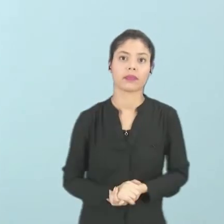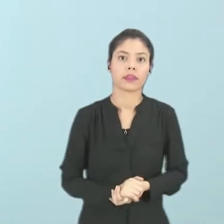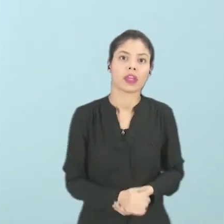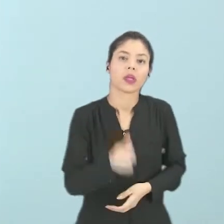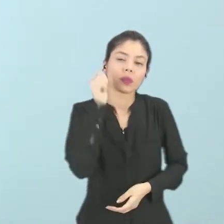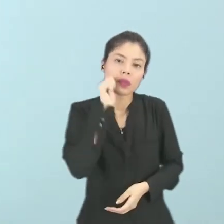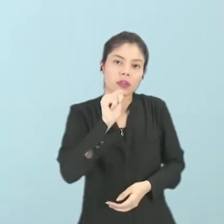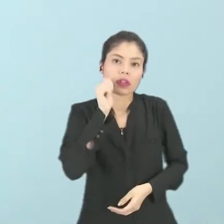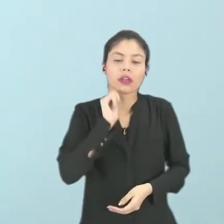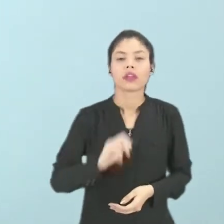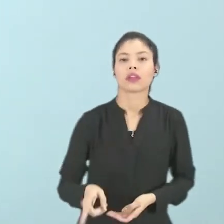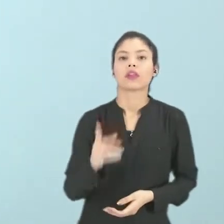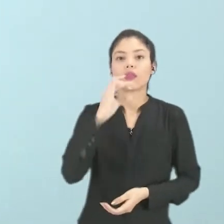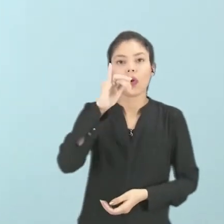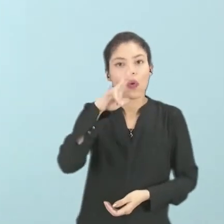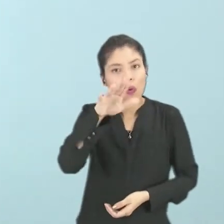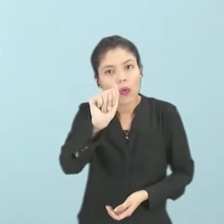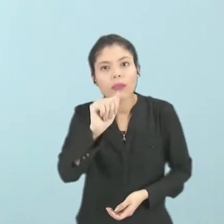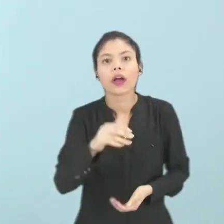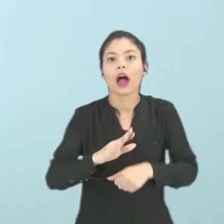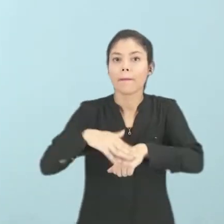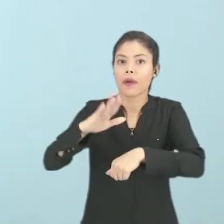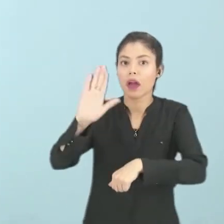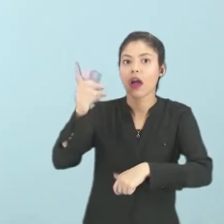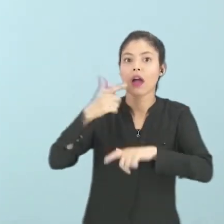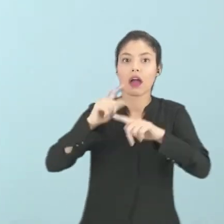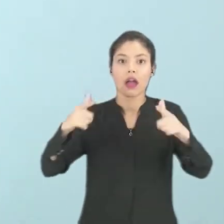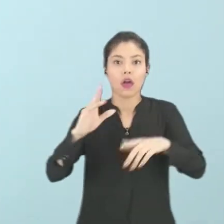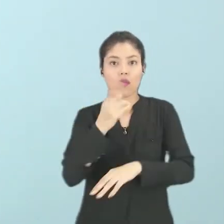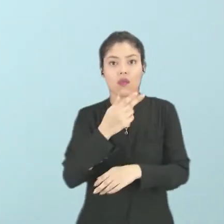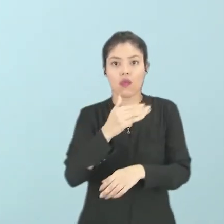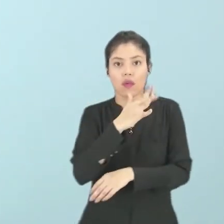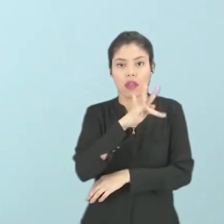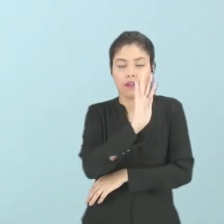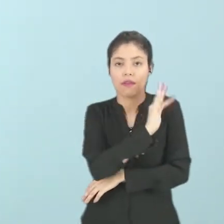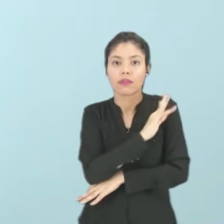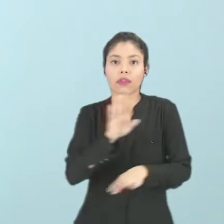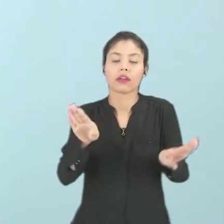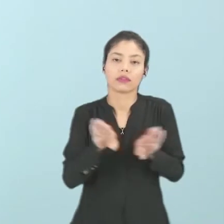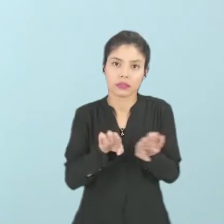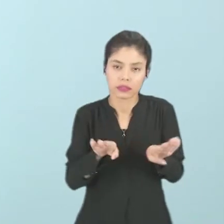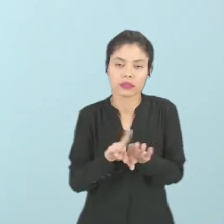as mulheres elas ocupam a maior parcela nas universidades públicas.